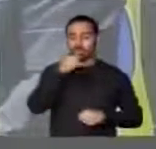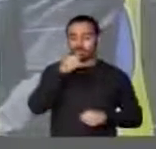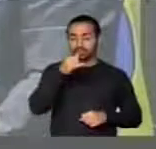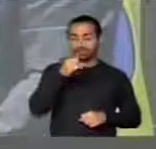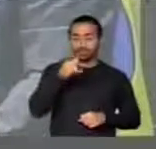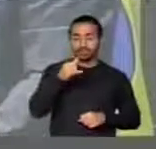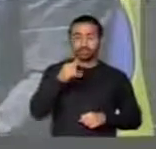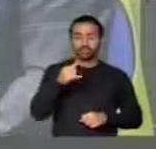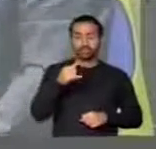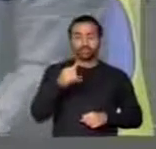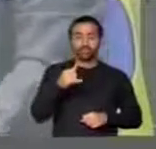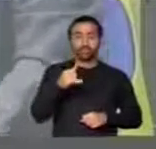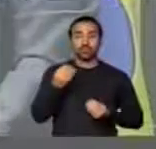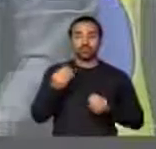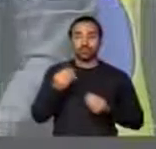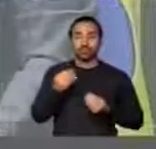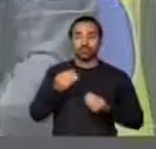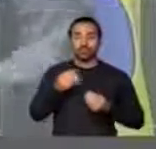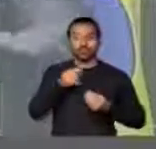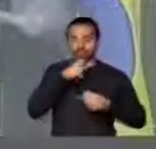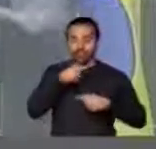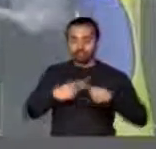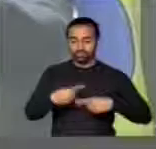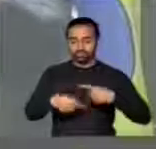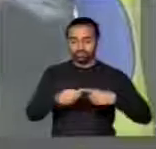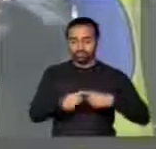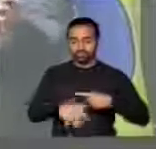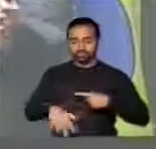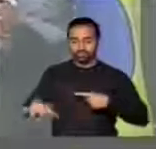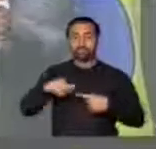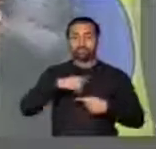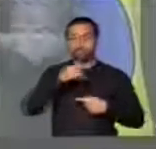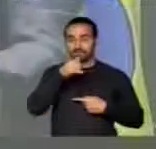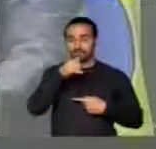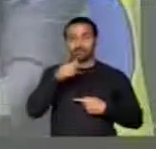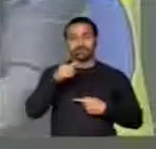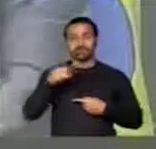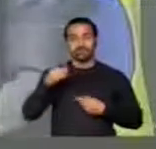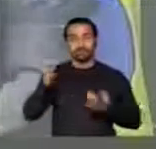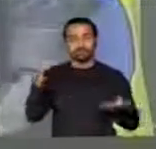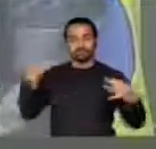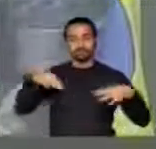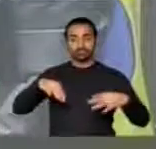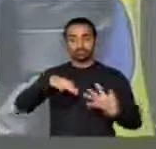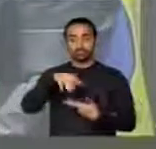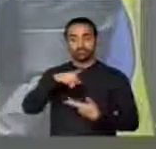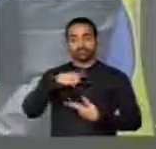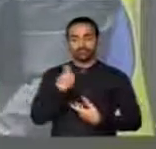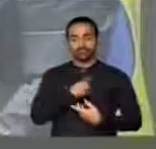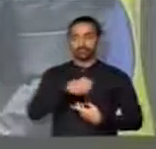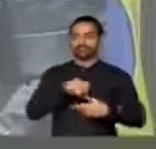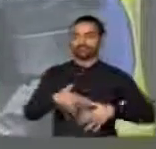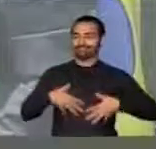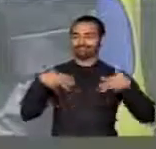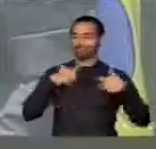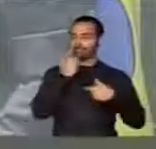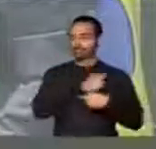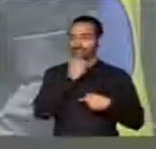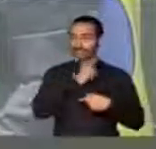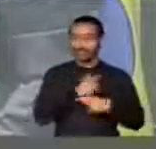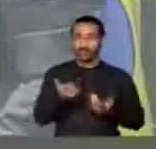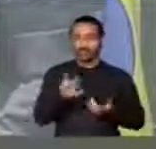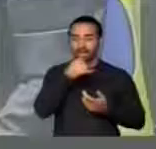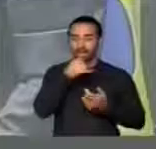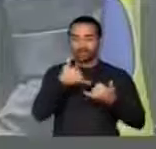montado através de hidrelétricas, que nos fazem ter orgulho perante o mundo. Nós resolvemos os problemas, ou saneamos,